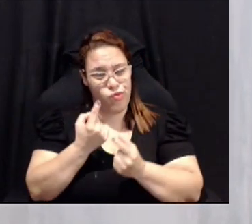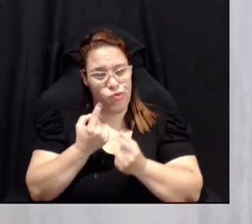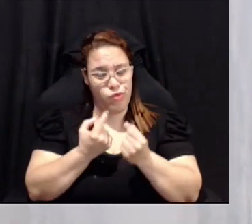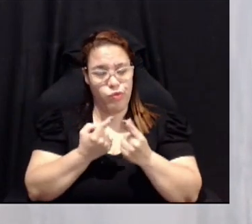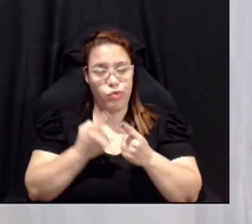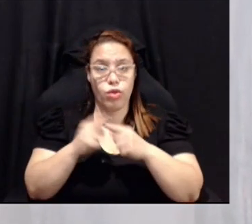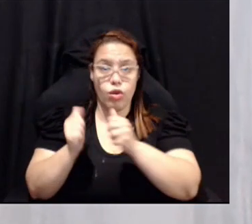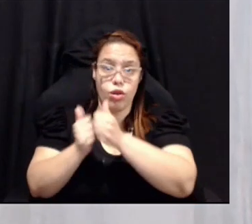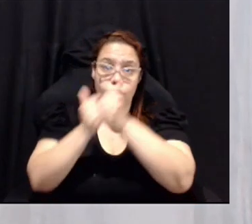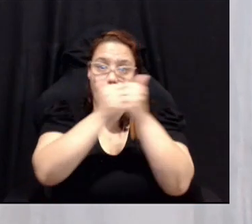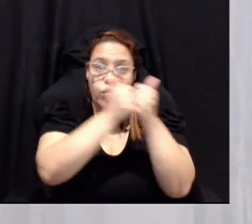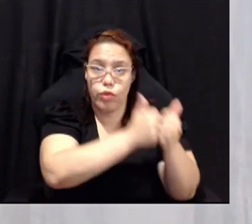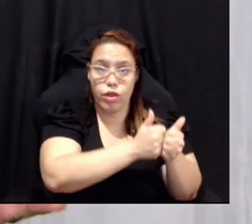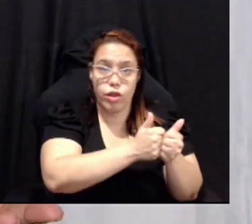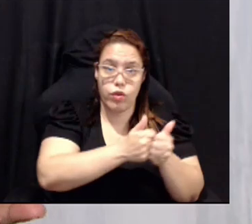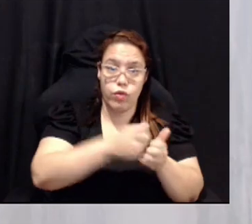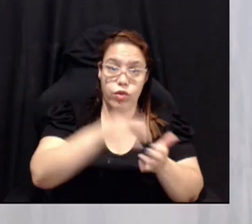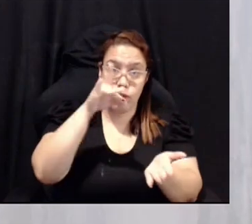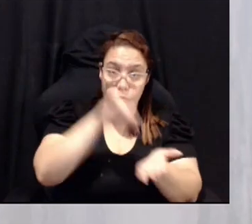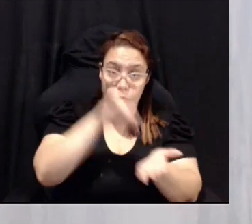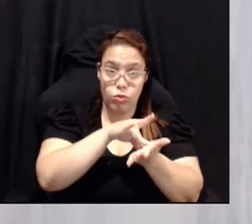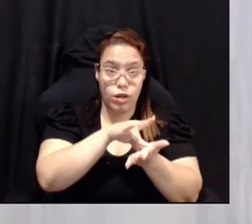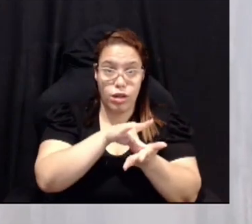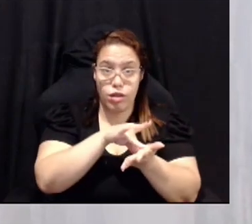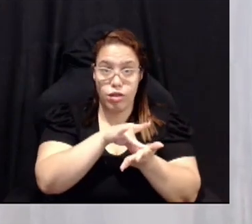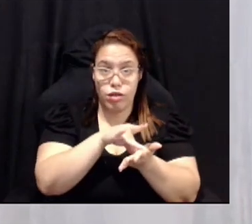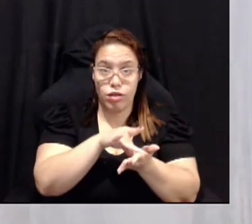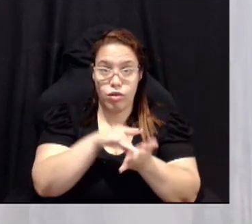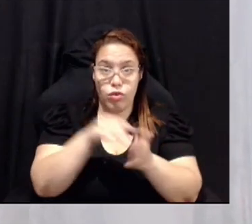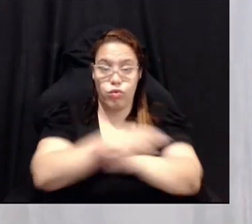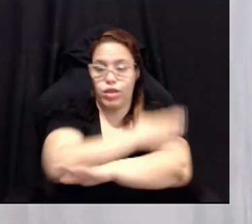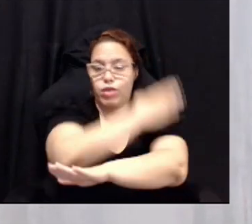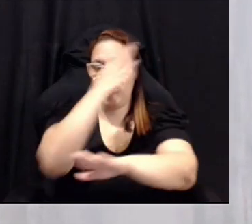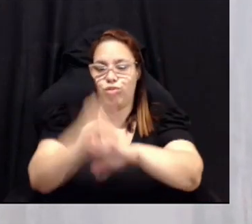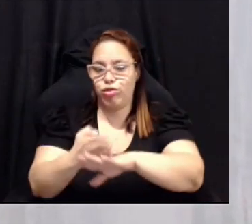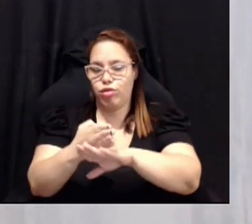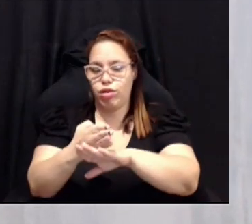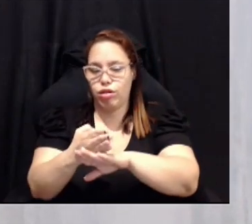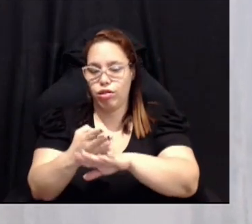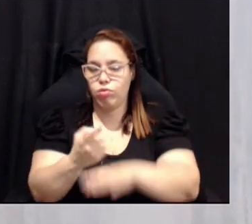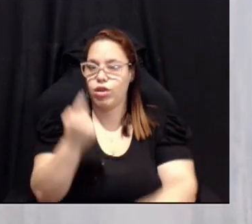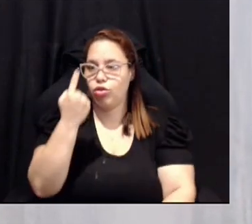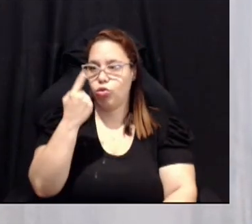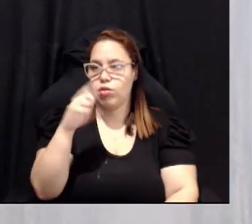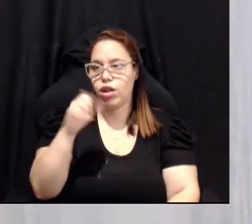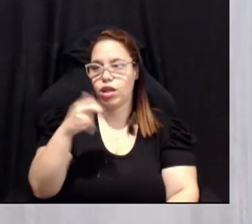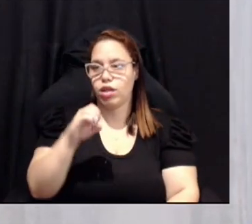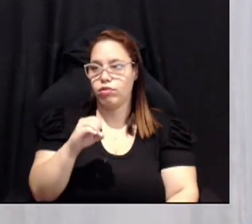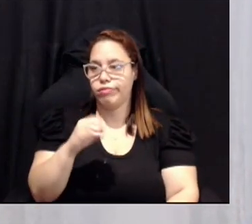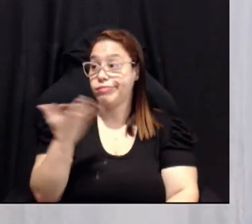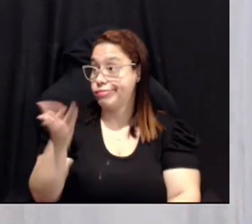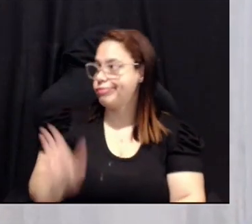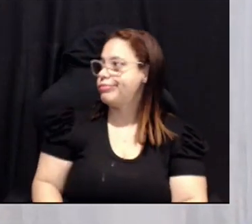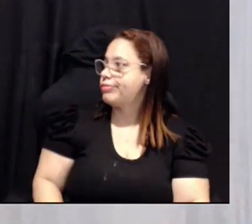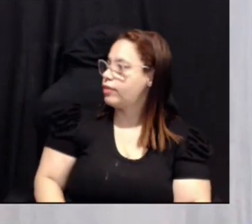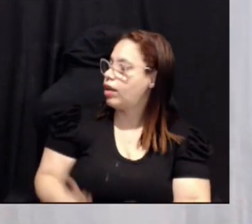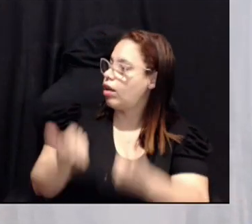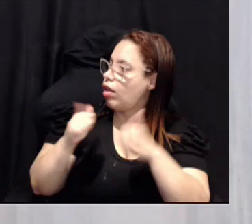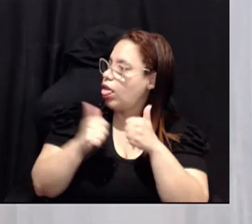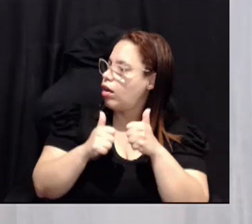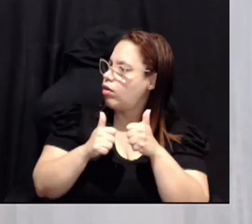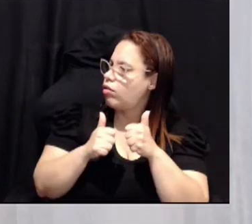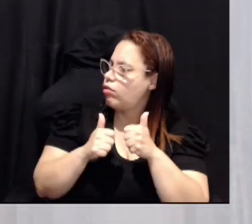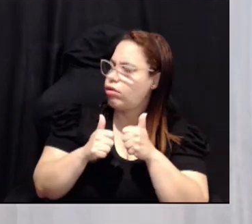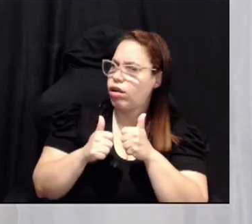em tempo real. E aí ele não vai ficar o dia inteiro por causa de uma ação, né? Você falou da análise fundamentalista, né? A gente